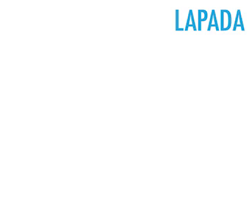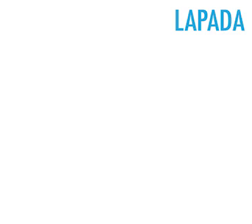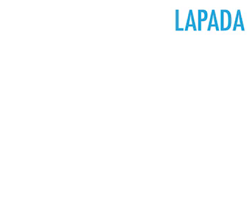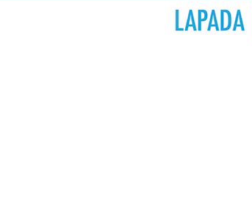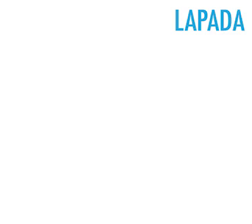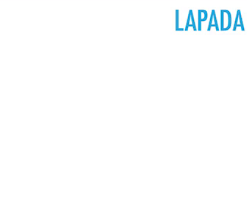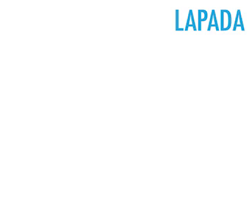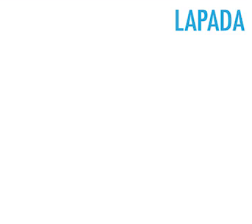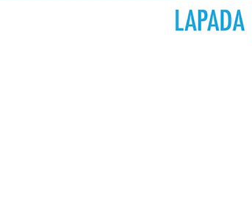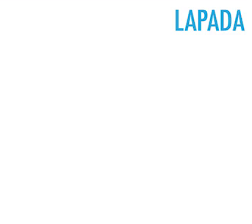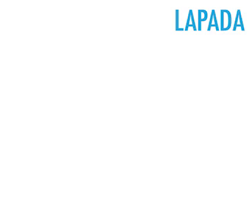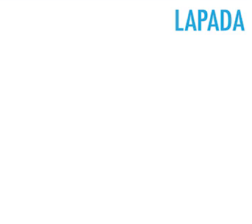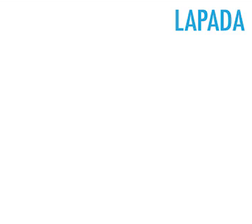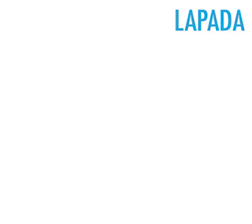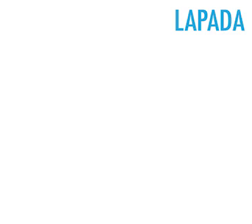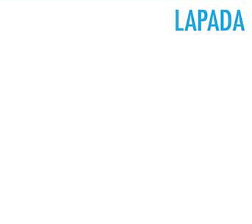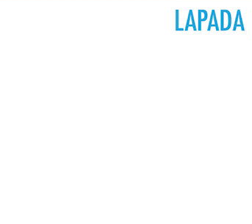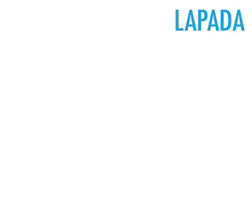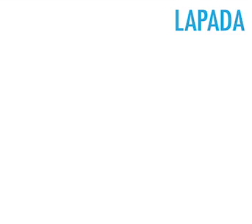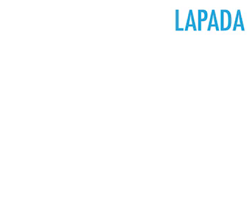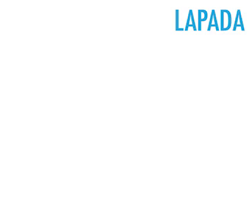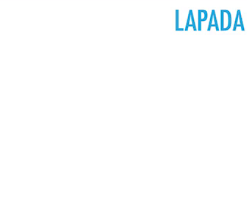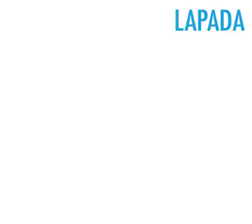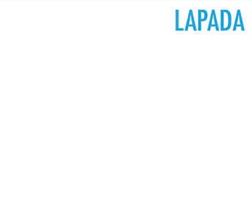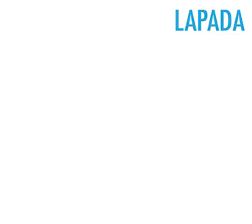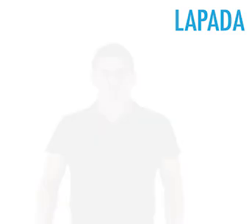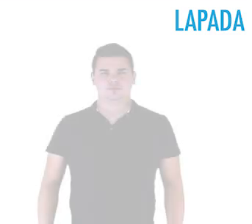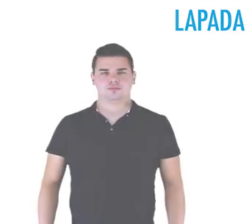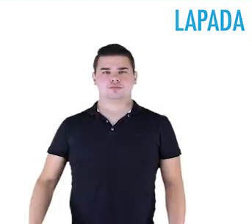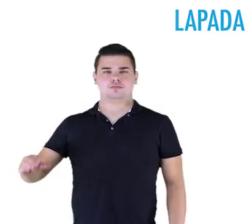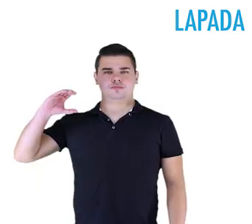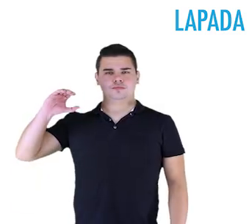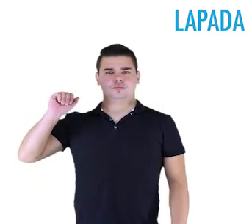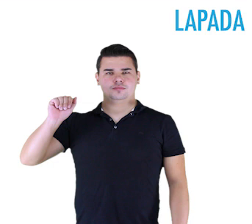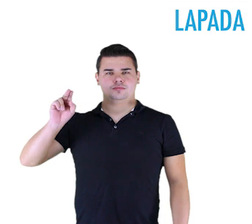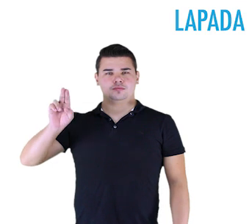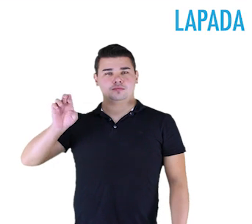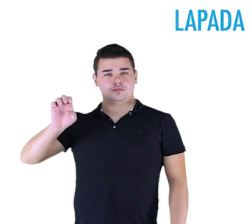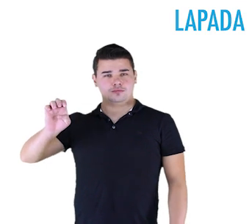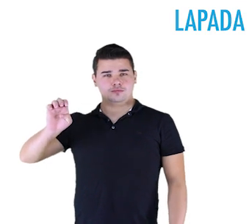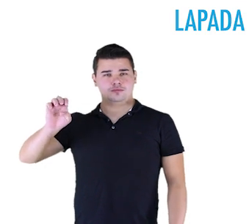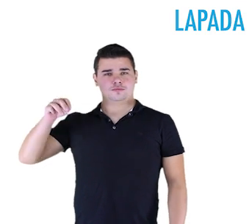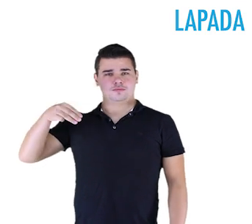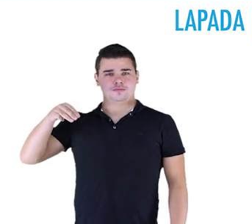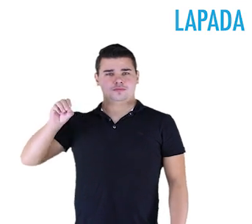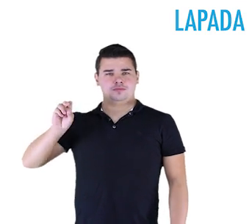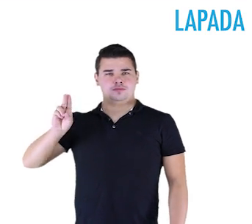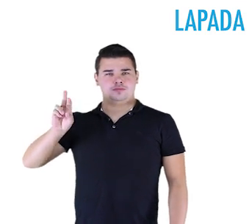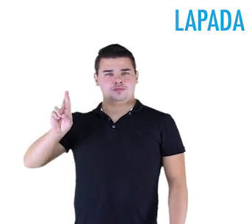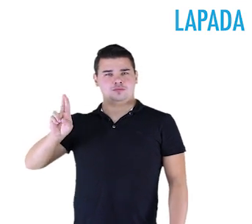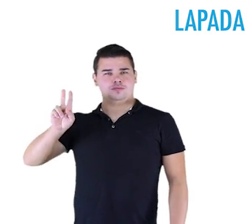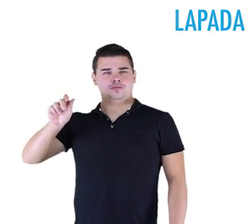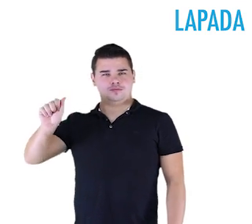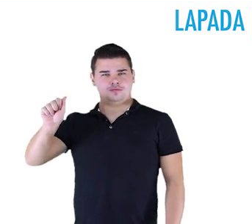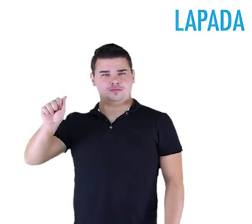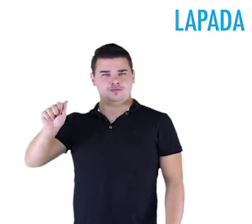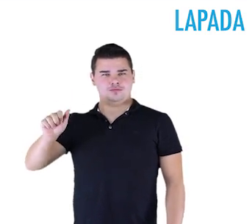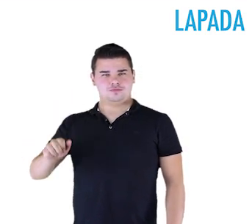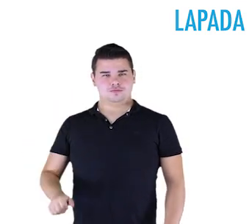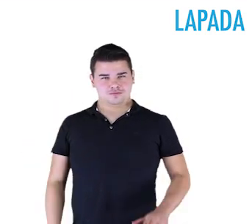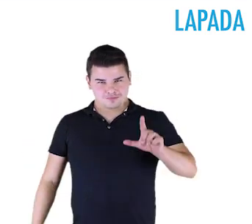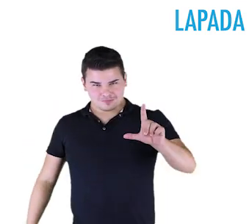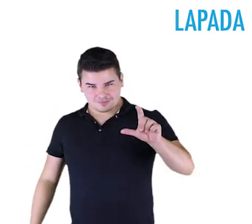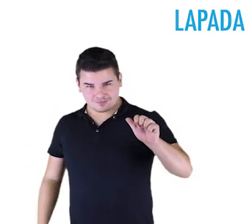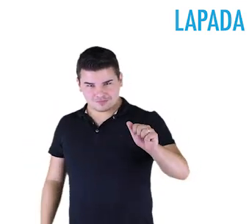lisos, raspados nas laterais, bigode e barba volumosa. Os braços e as mãos são tatuados. Ele usa